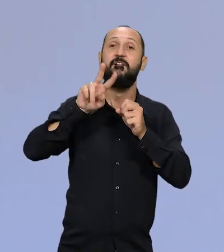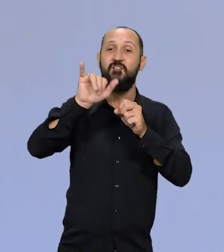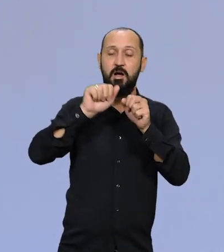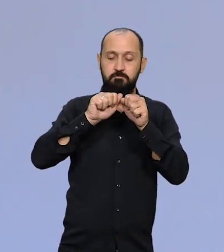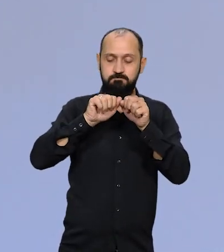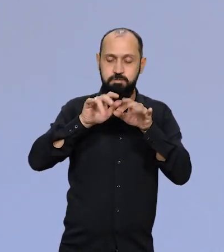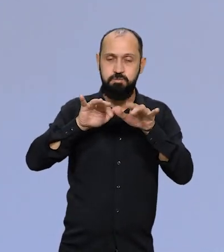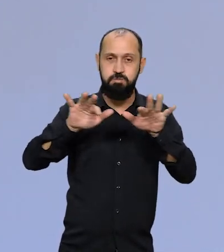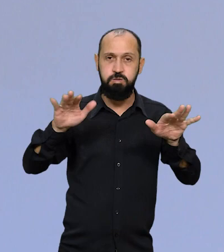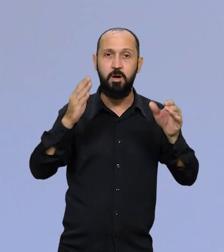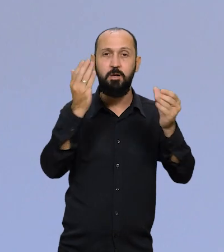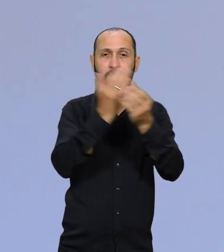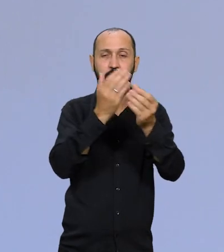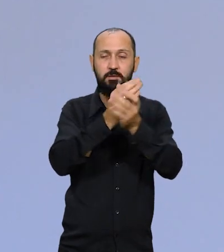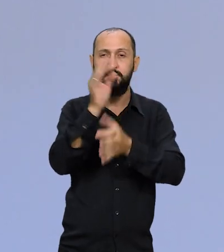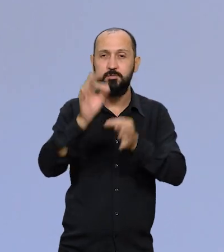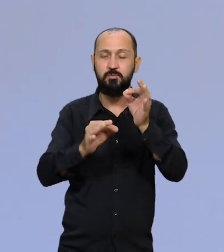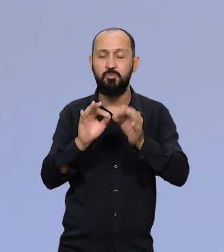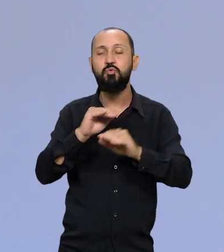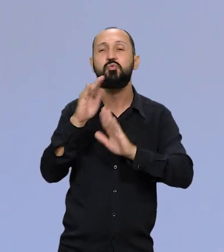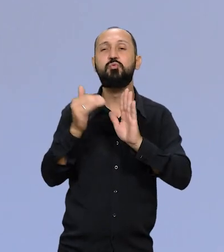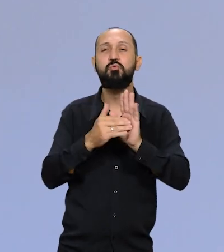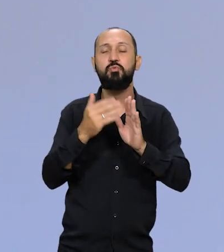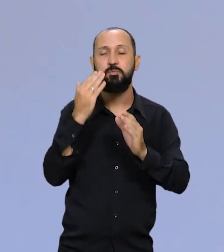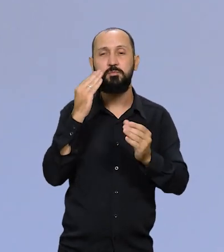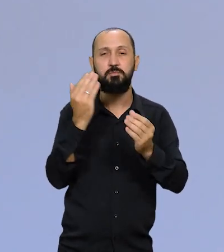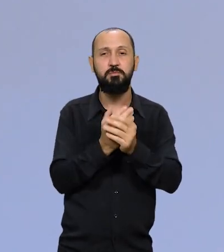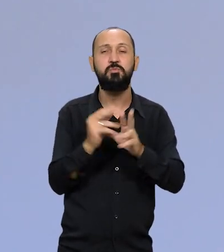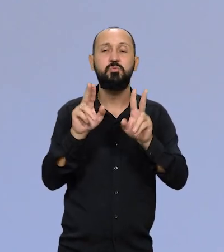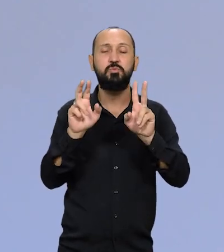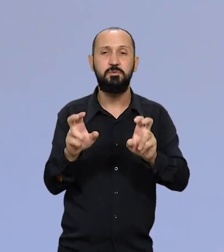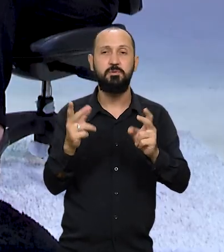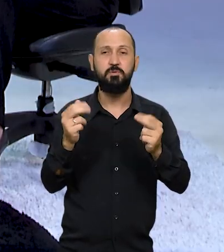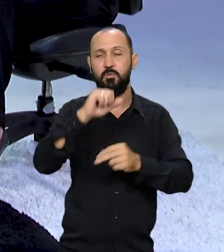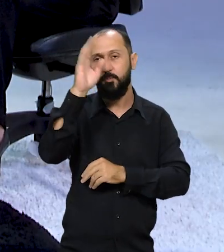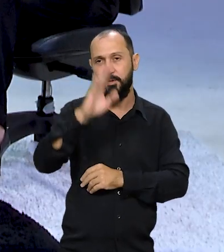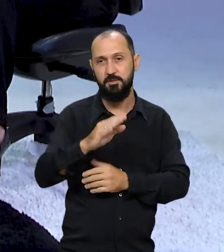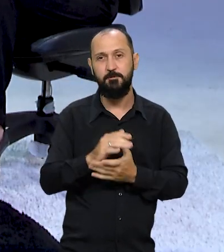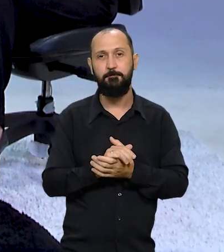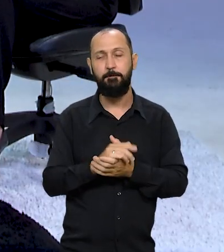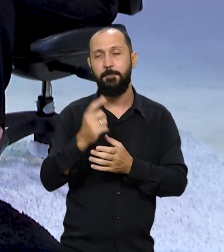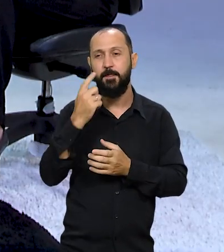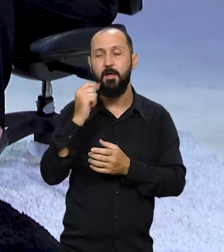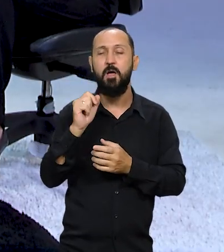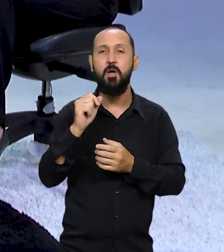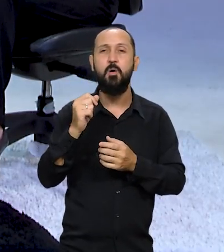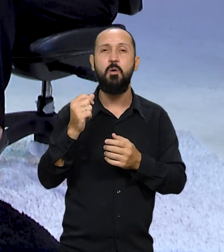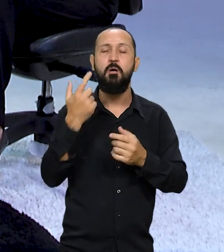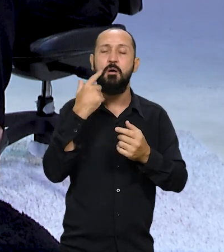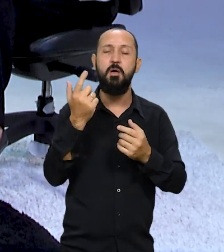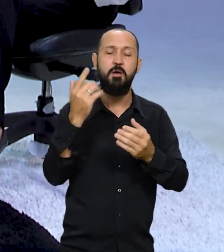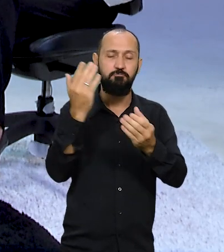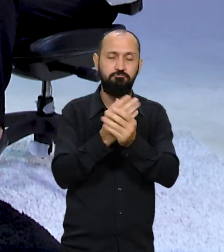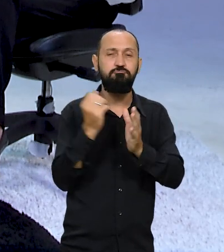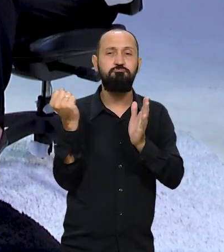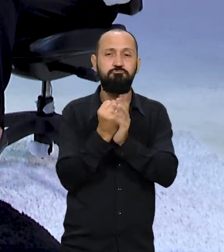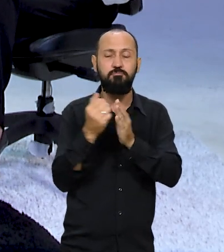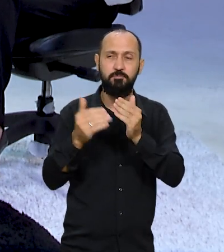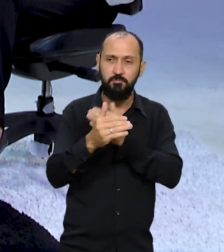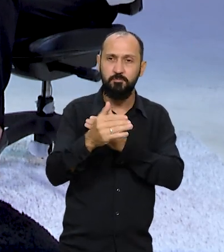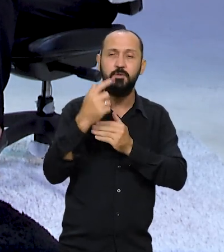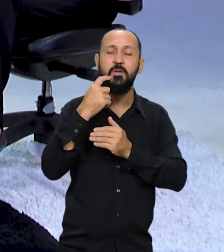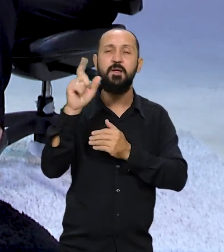2008. Nós estamos em 2023. São 15 anos já de aplicação do marco temporal. Mas, e por isso